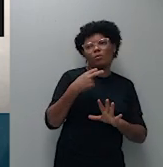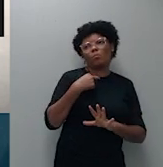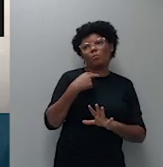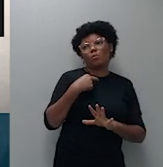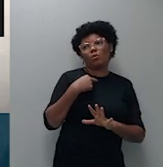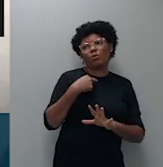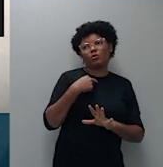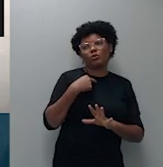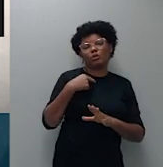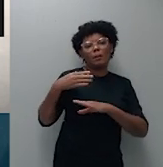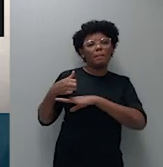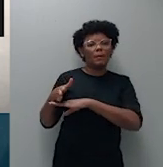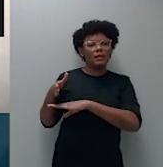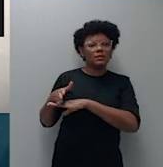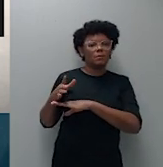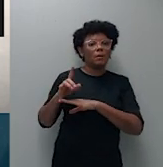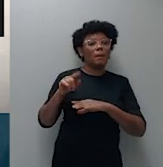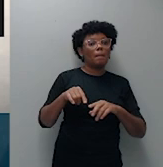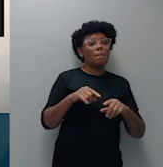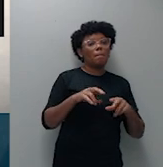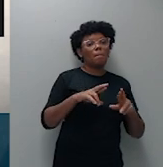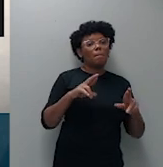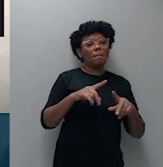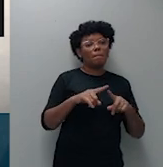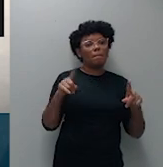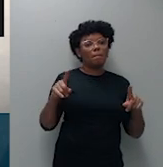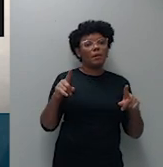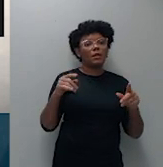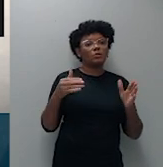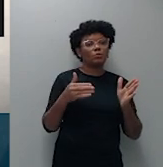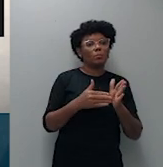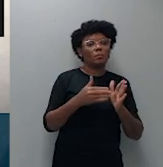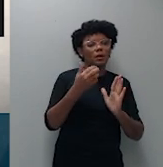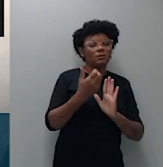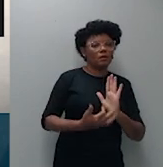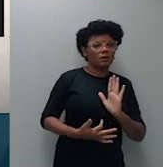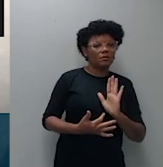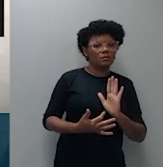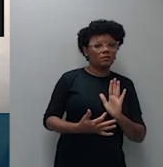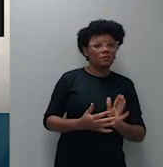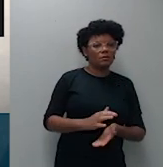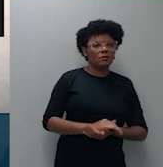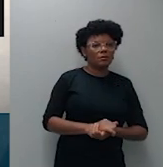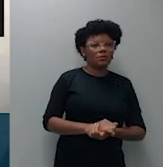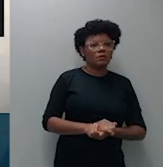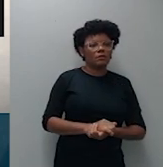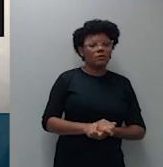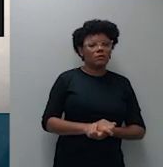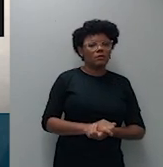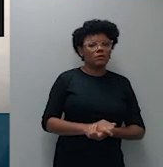não pode não poderia participar mas nesse caso no embaixo das orações